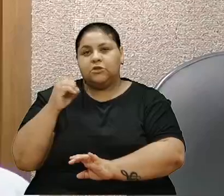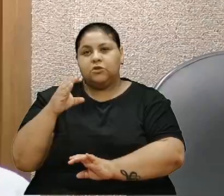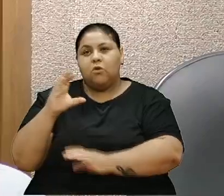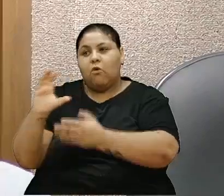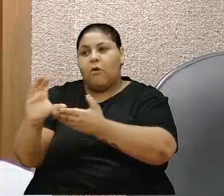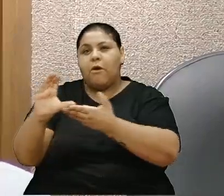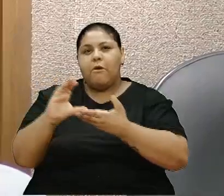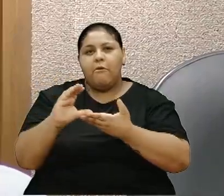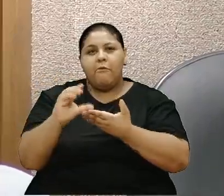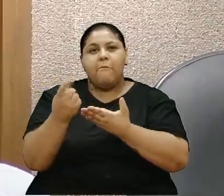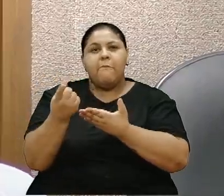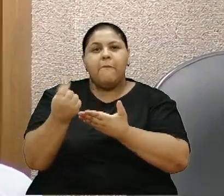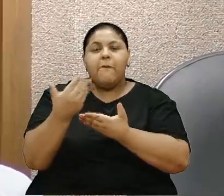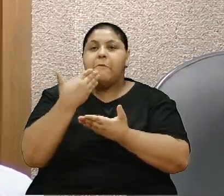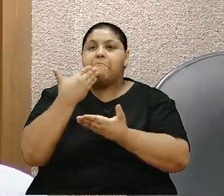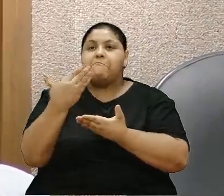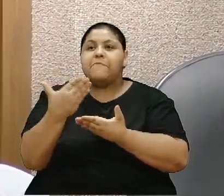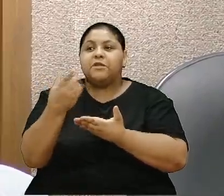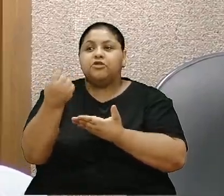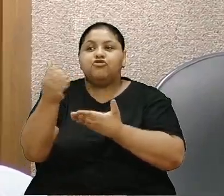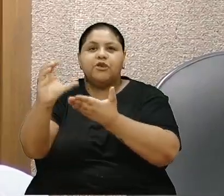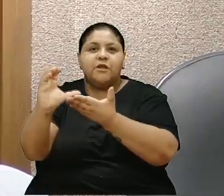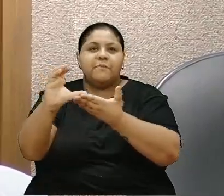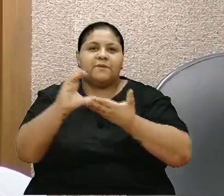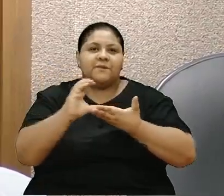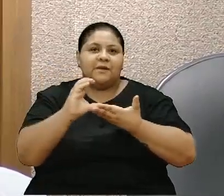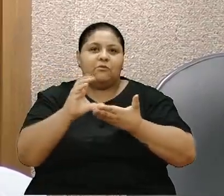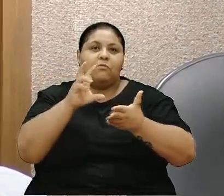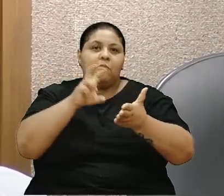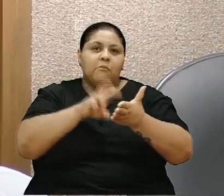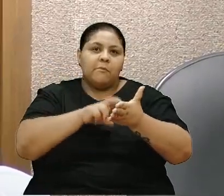E, portanto, vai endividando o município.